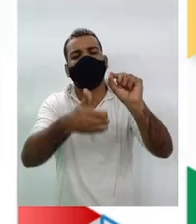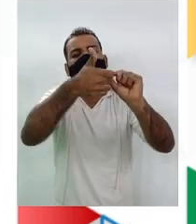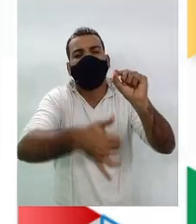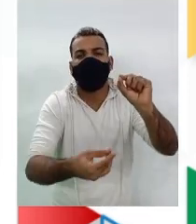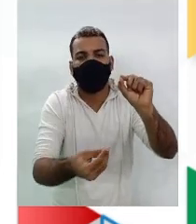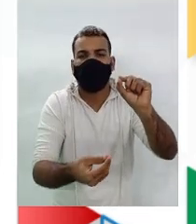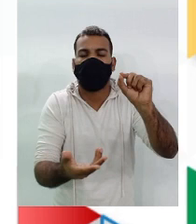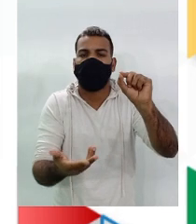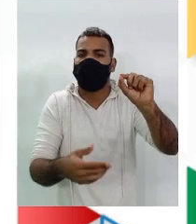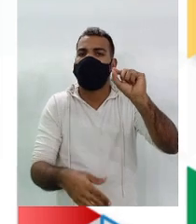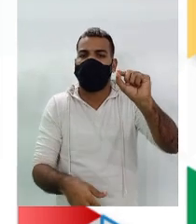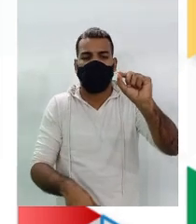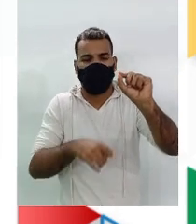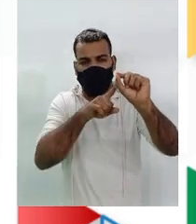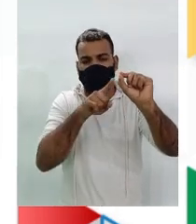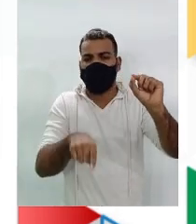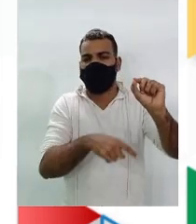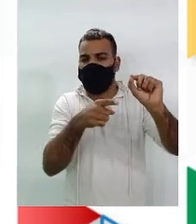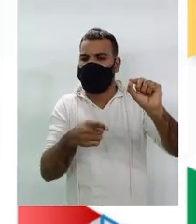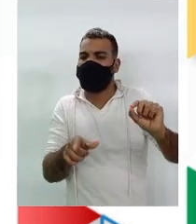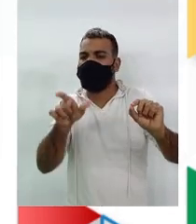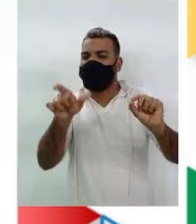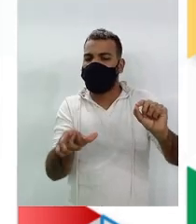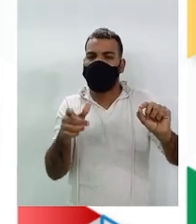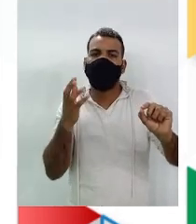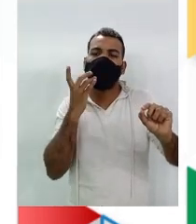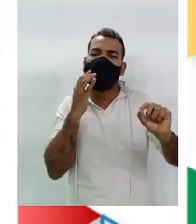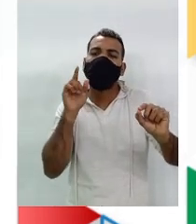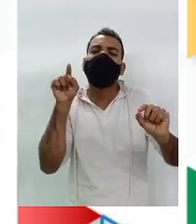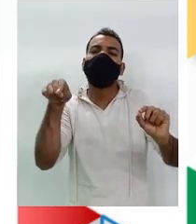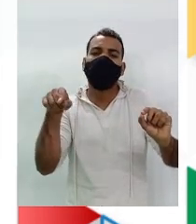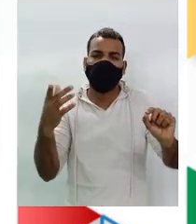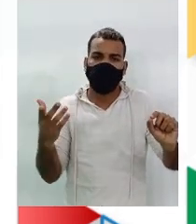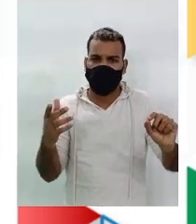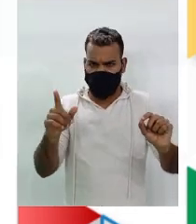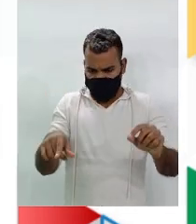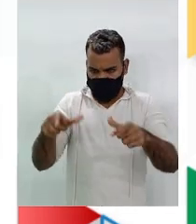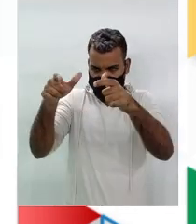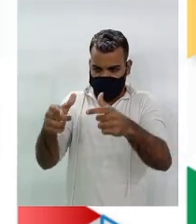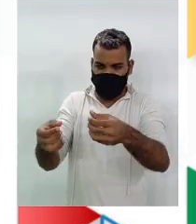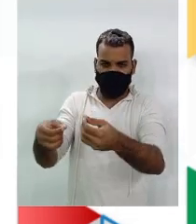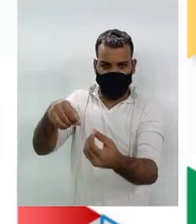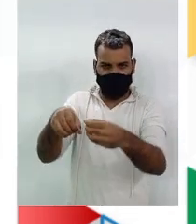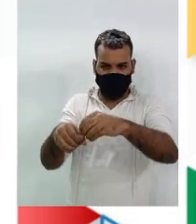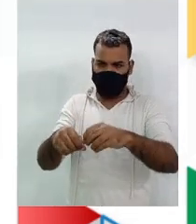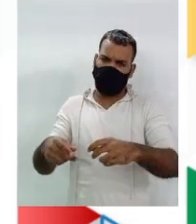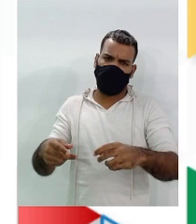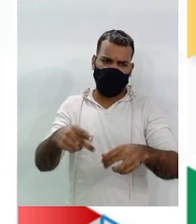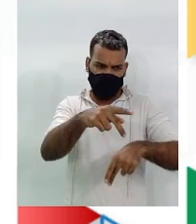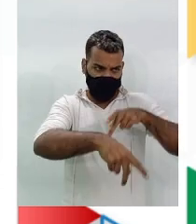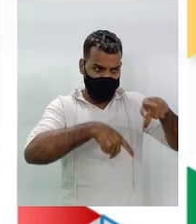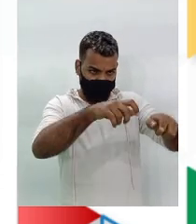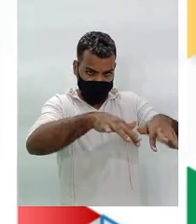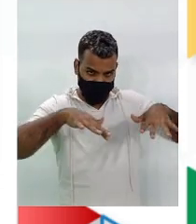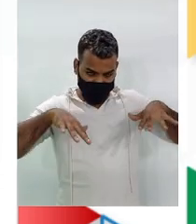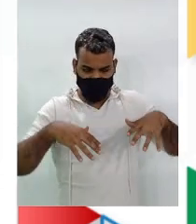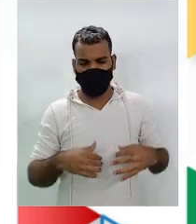da vacinação. Quem? Quem são os envolvidos? Os laboratórios, a população.